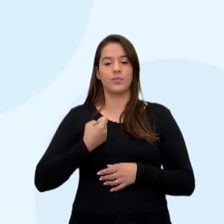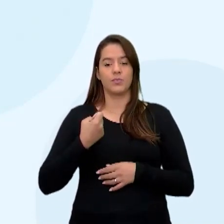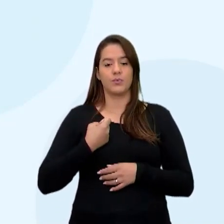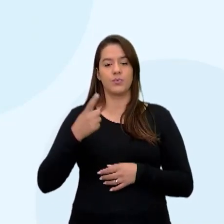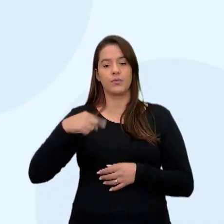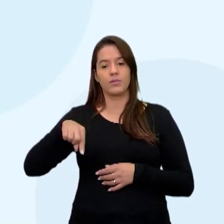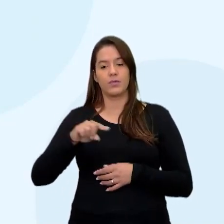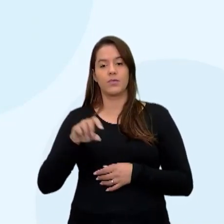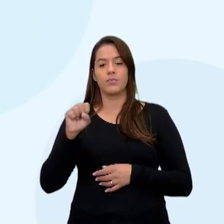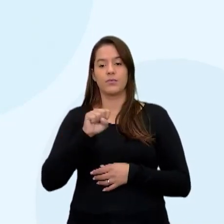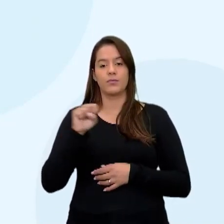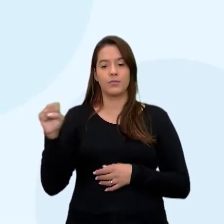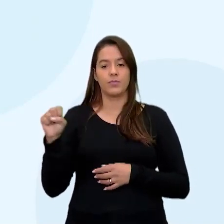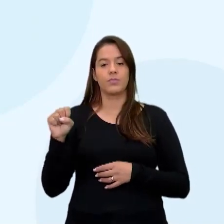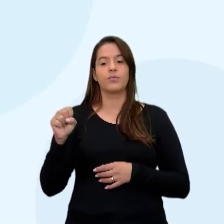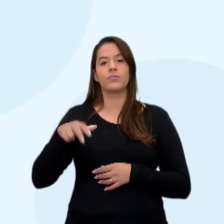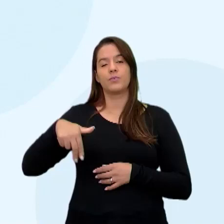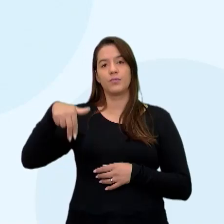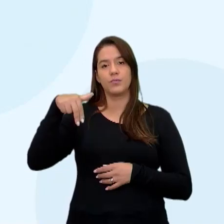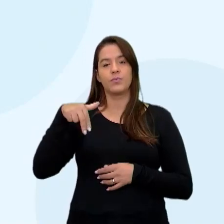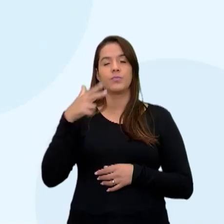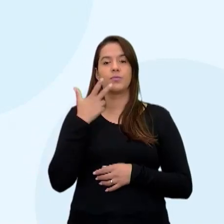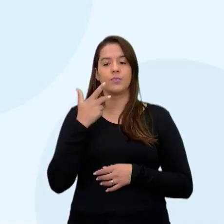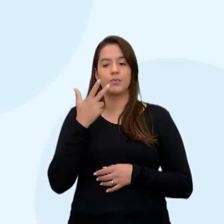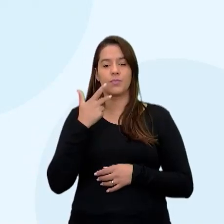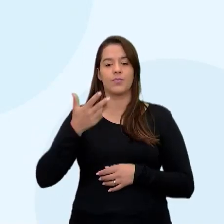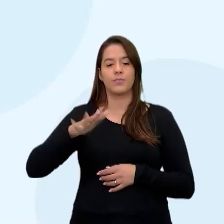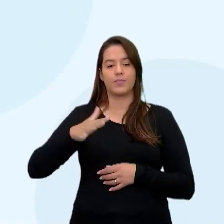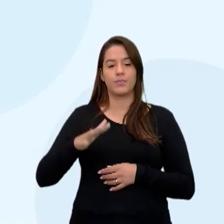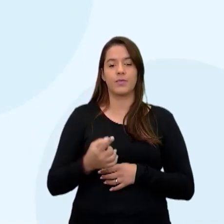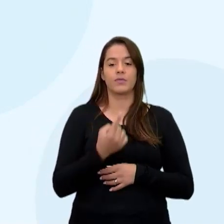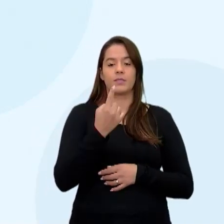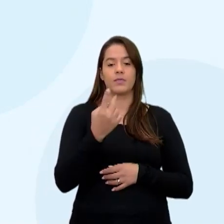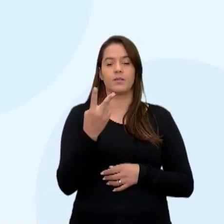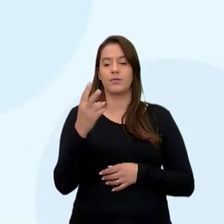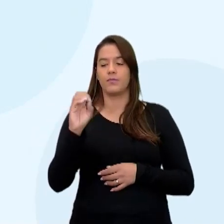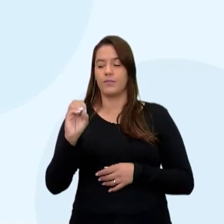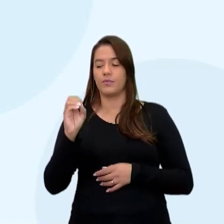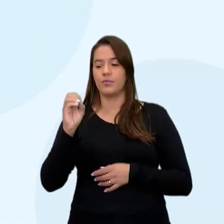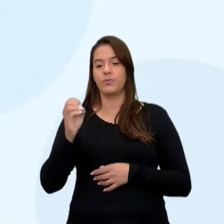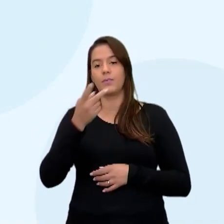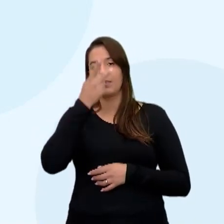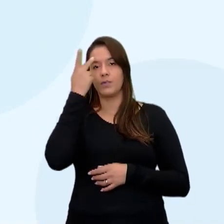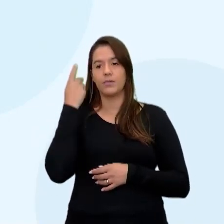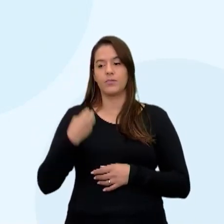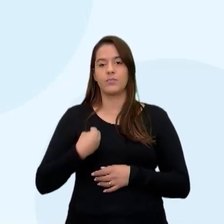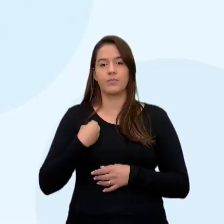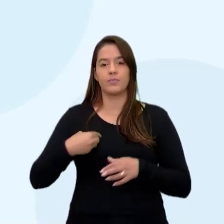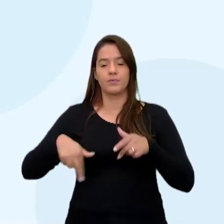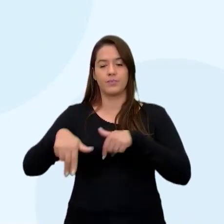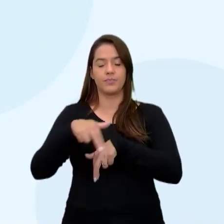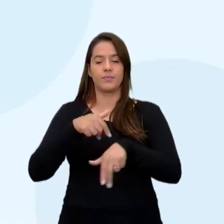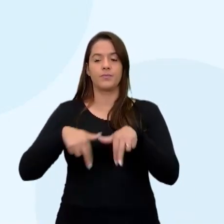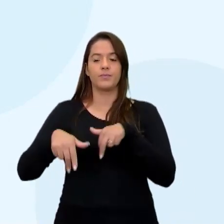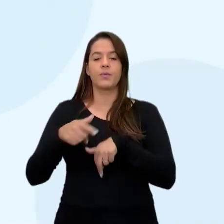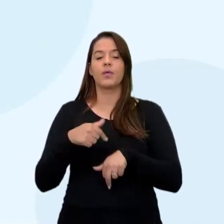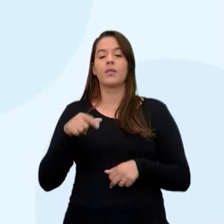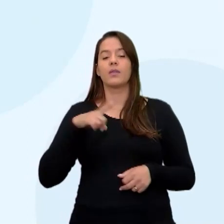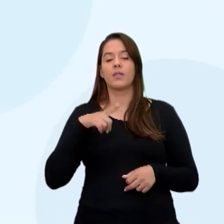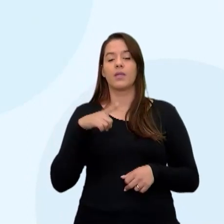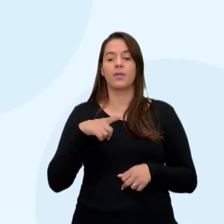regiões Sudeste, Sul e Nordeste, com média populacional de 120 mil habitantes, e o Centro Subregional